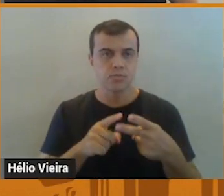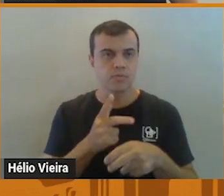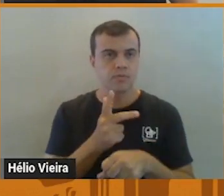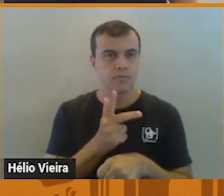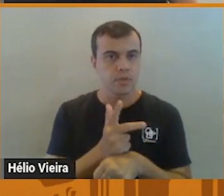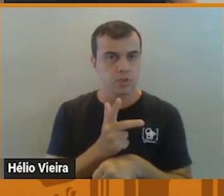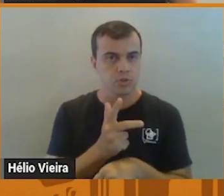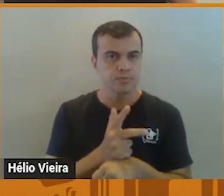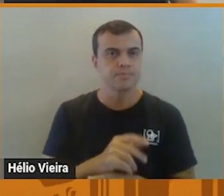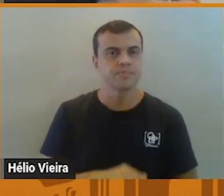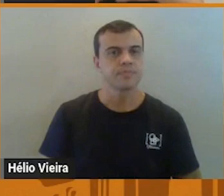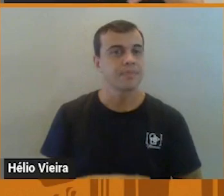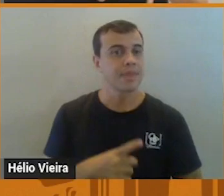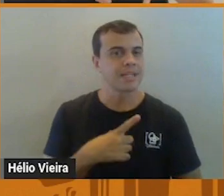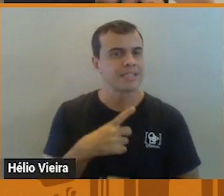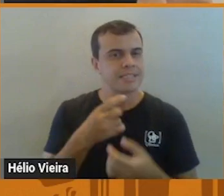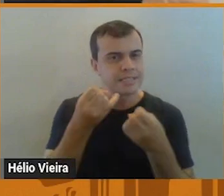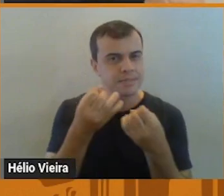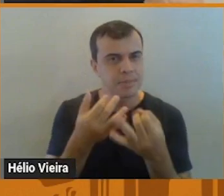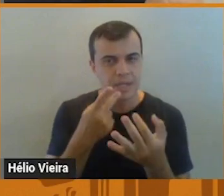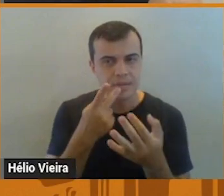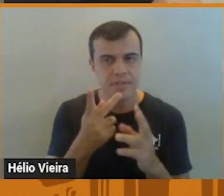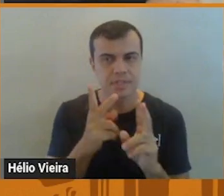episódio, a gente vai